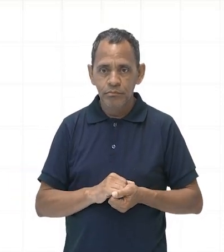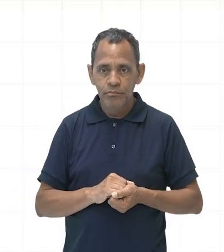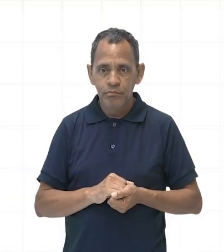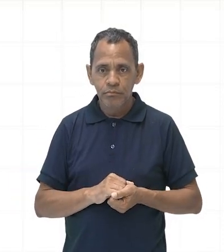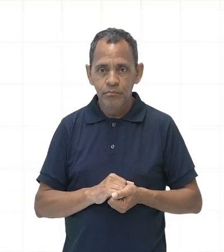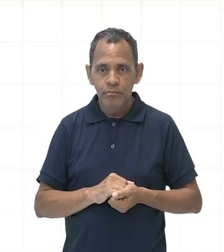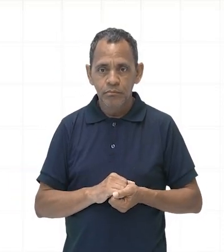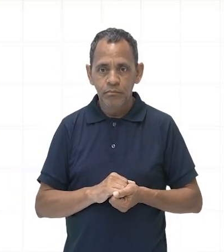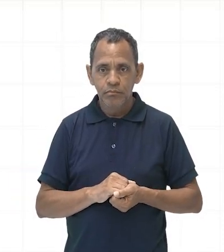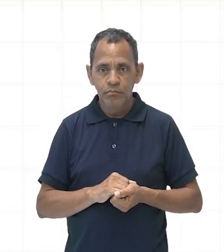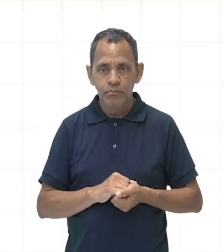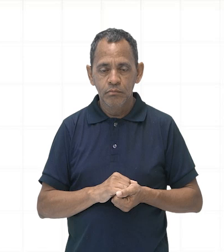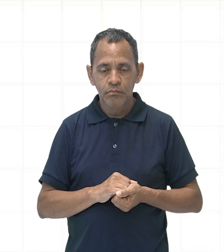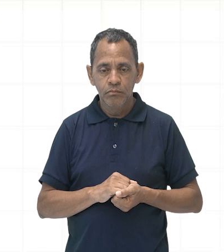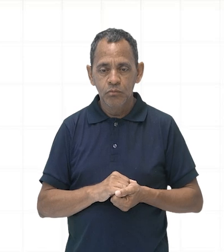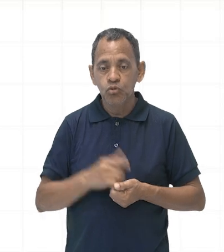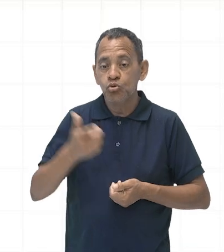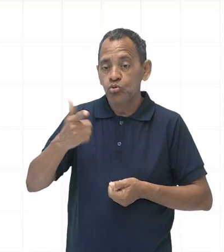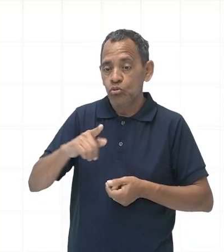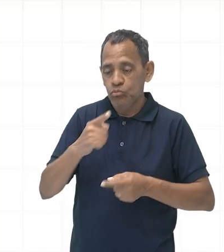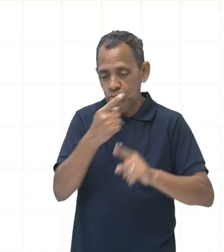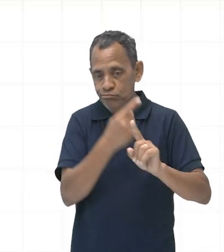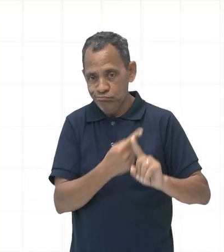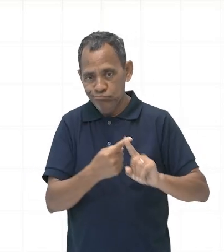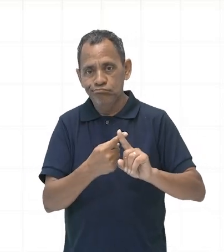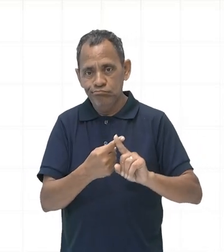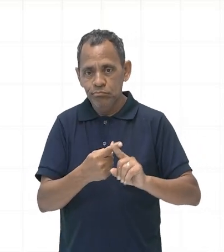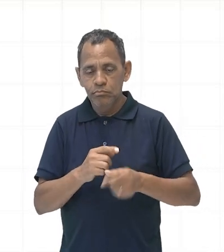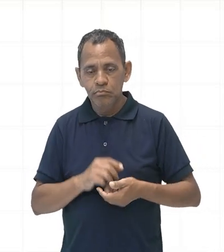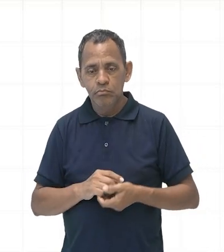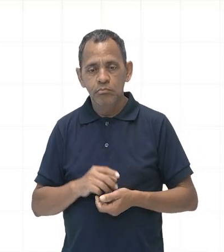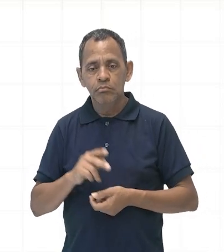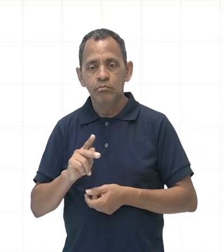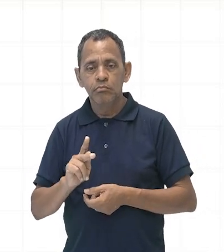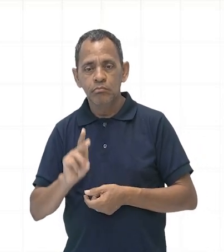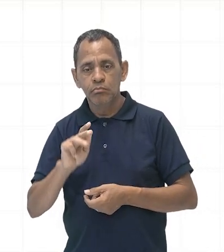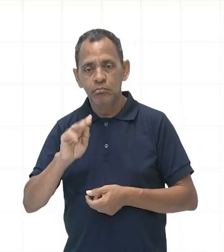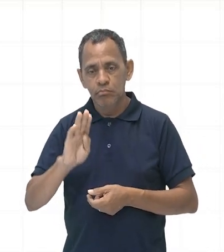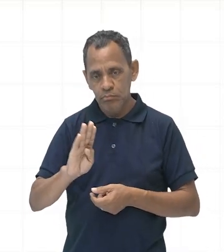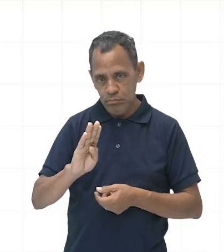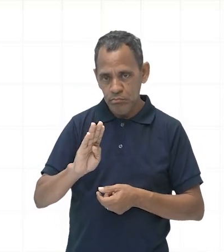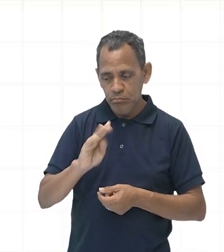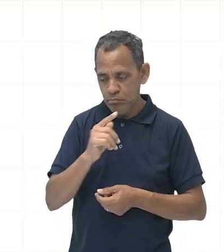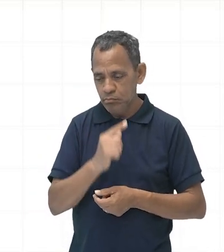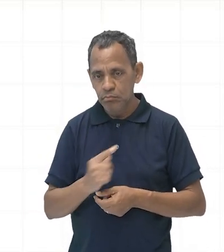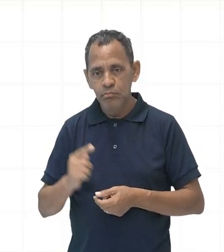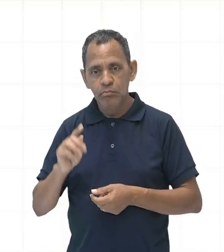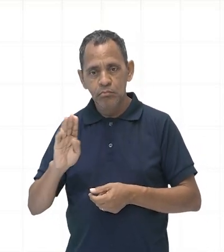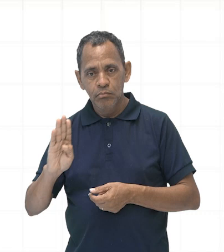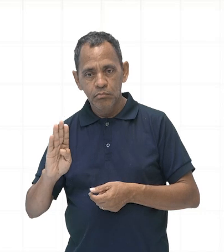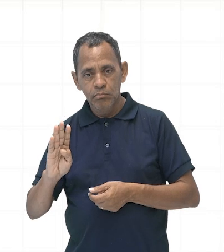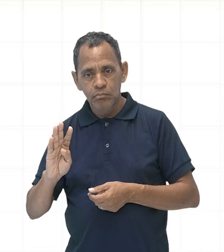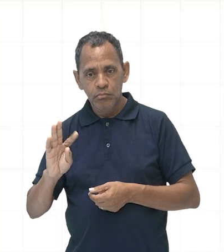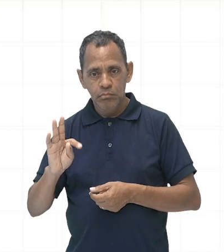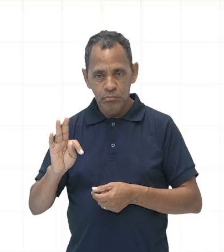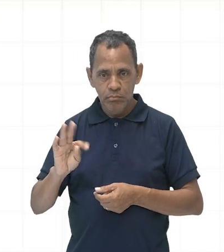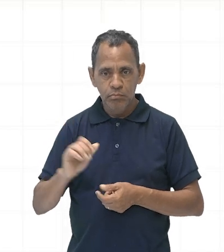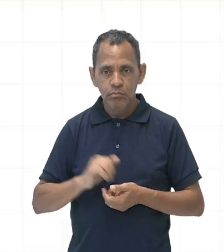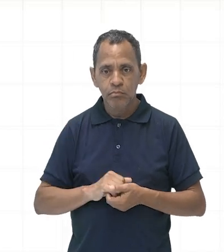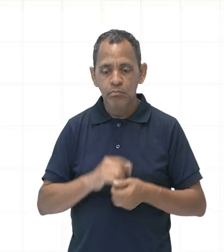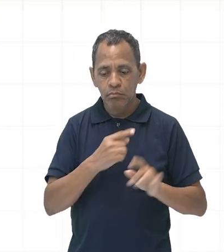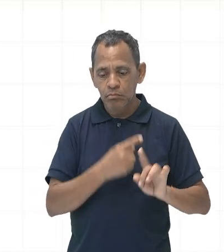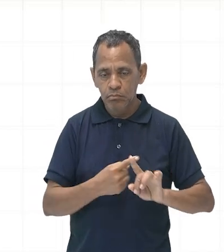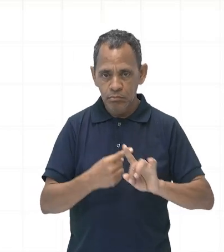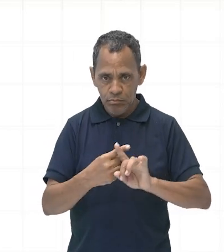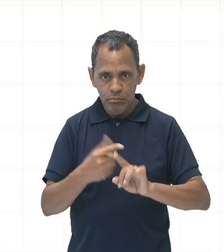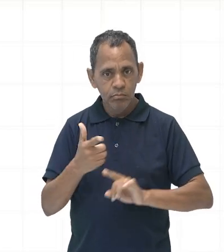vez. E para sair de kilobyte e, enfim, chegar em byte, que é o que ele quer, vai